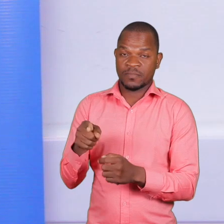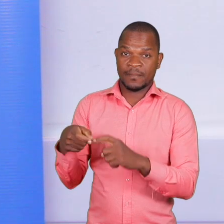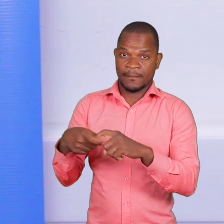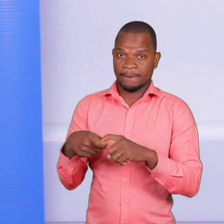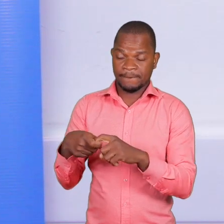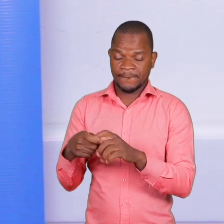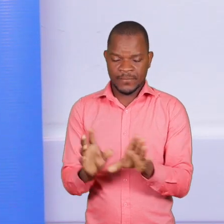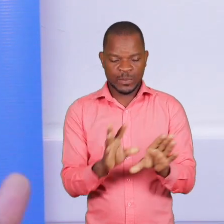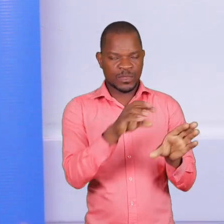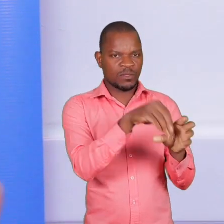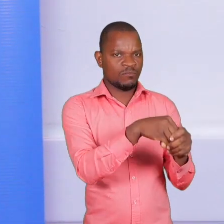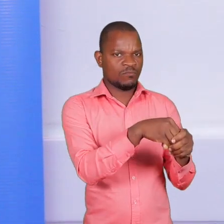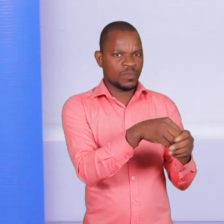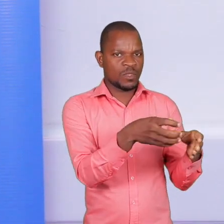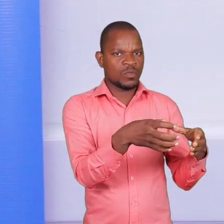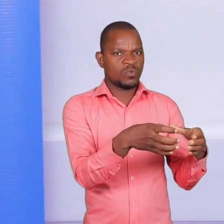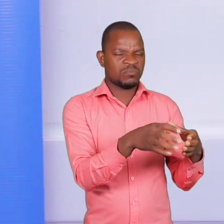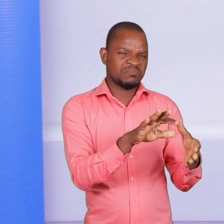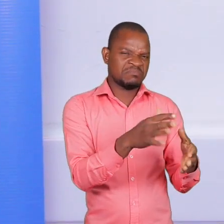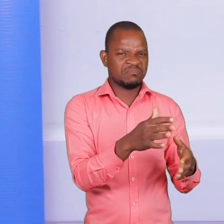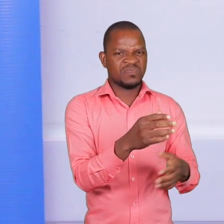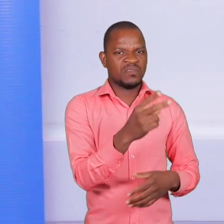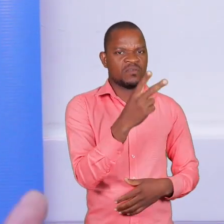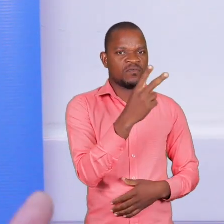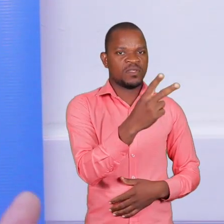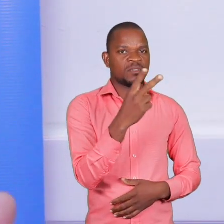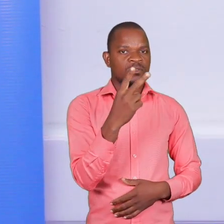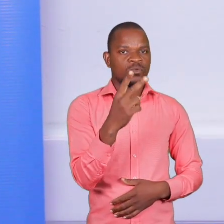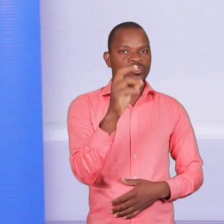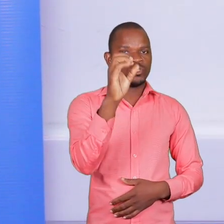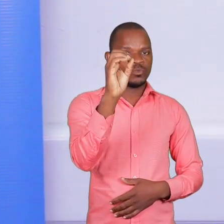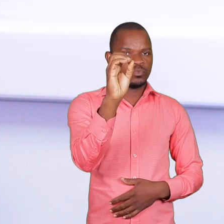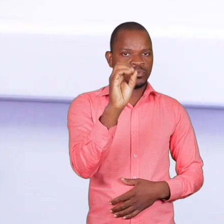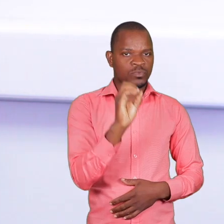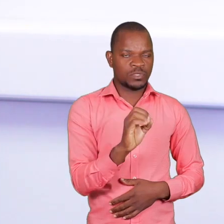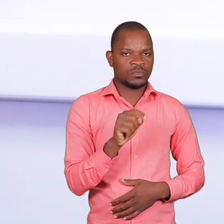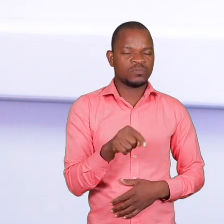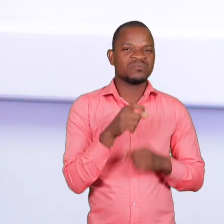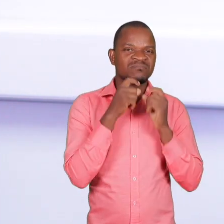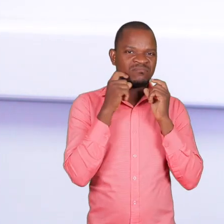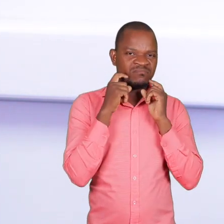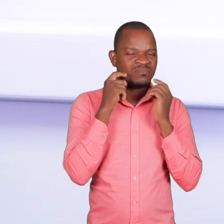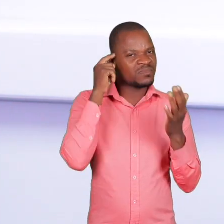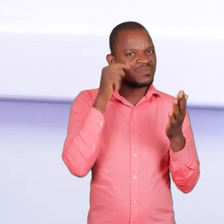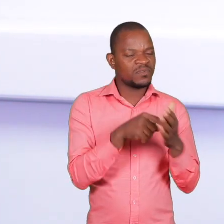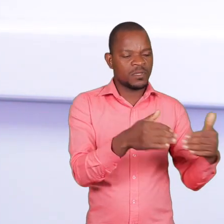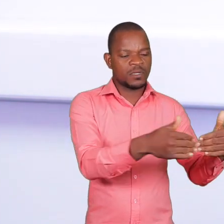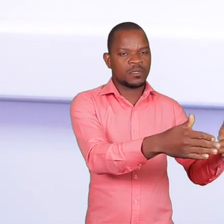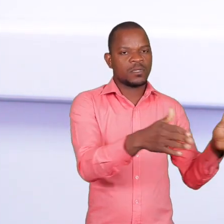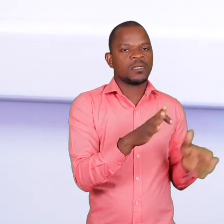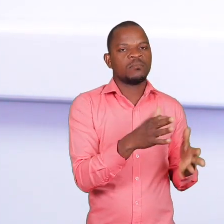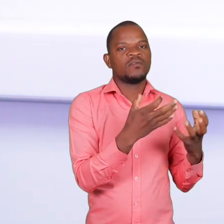de cerca de 22% de todo o país em que não tem infraestrutura. Quer dizer que essas pessoas vão ao mato. E